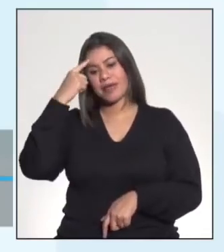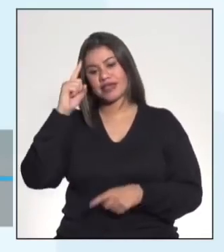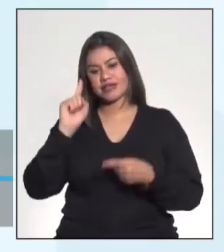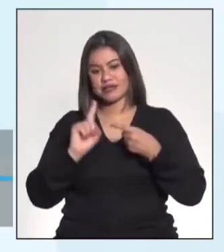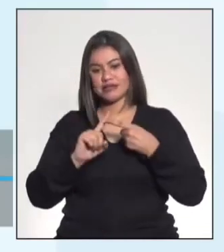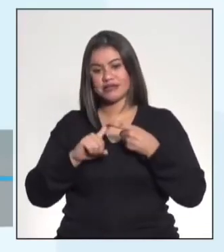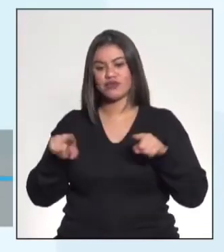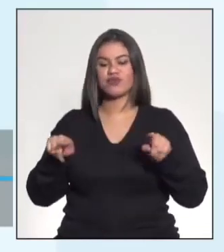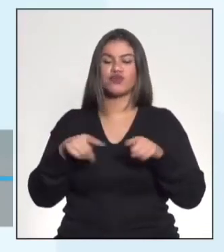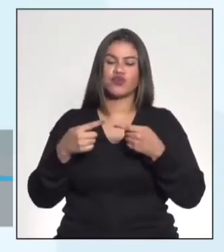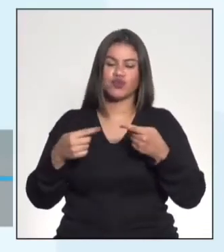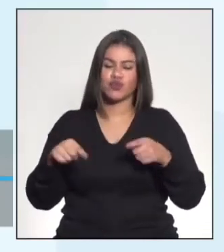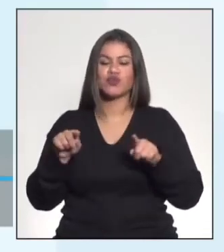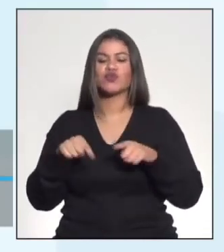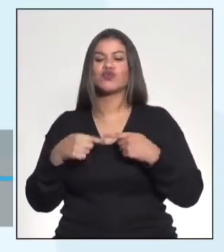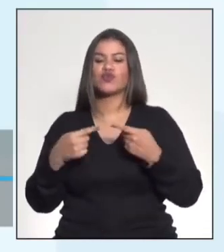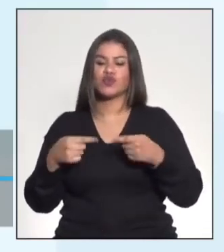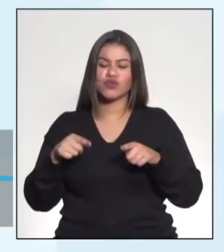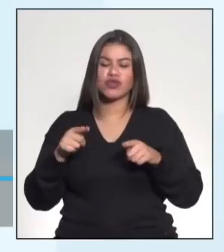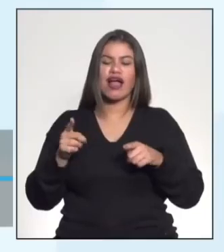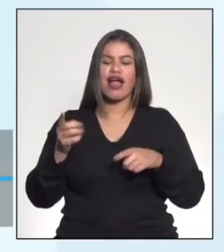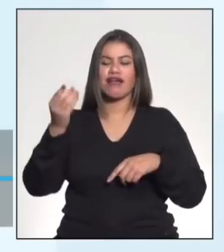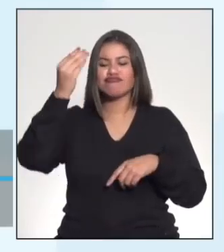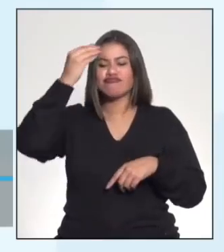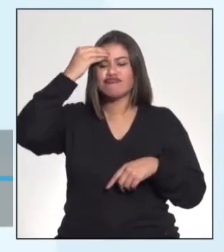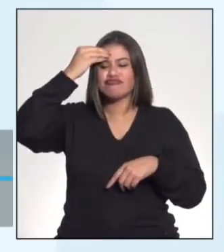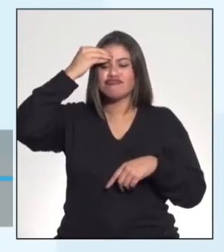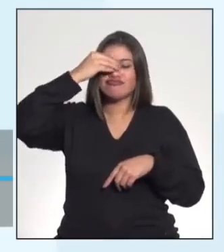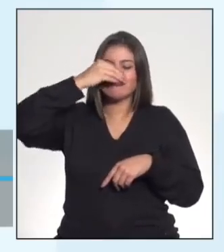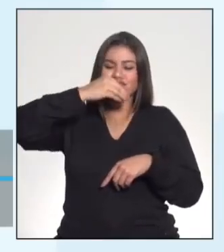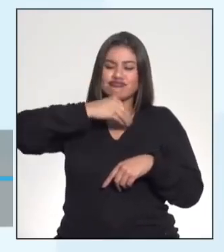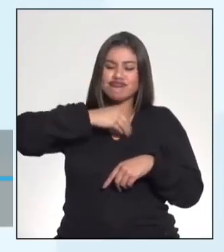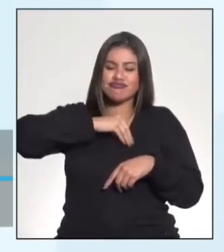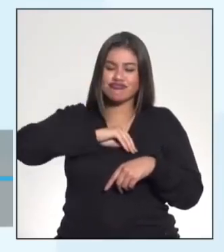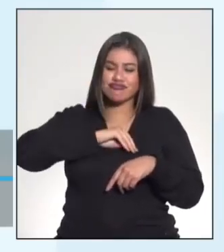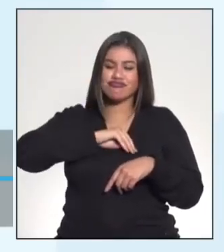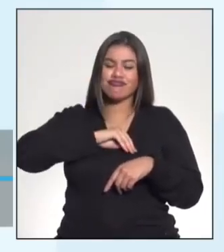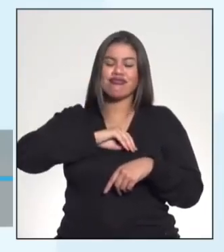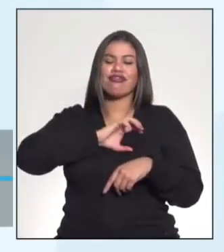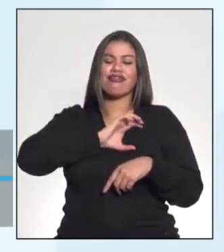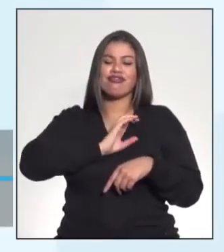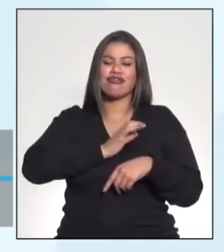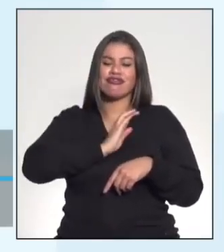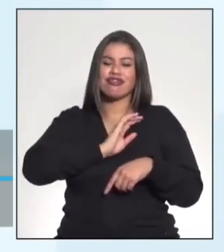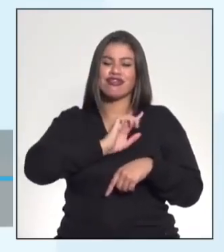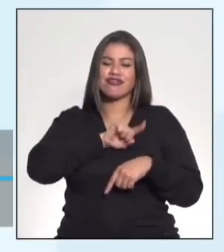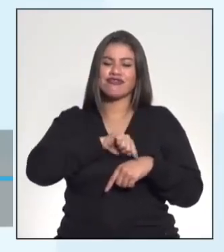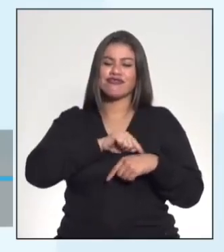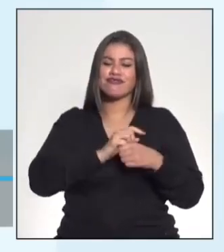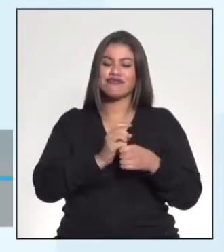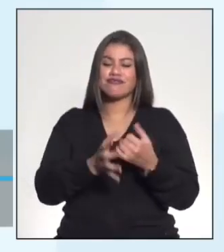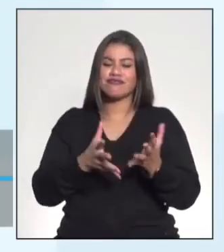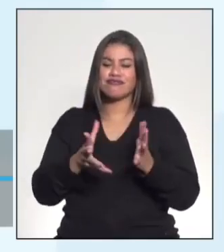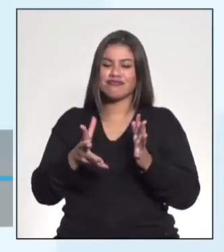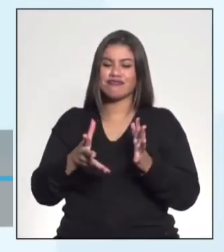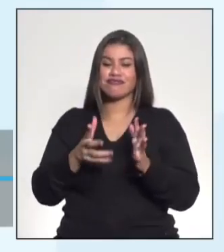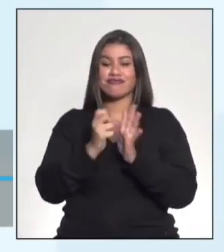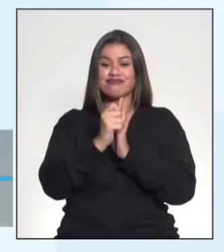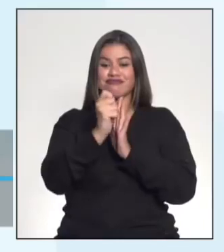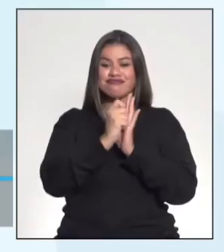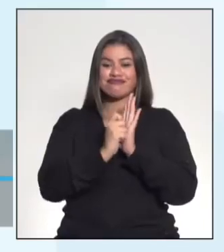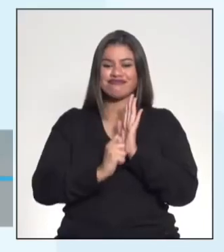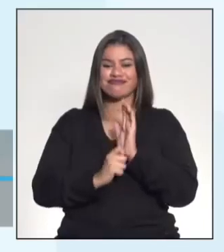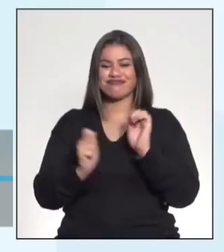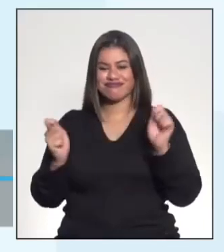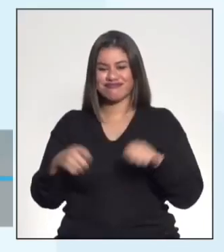música, a cabeça, aí a música vem para o coração e depois vem para as mãos. E aí você desenha. Quais são as representações,